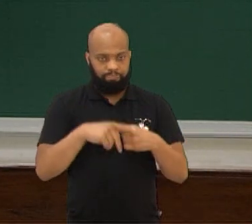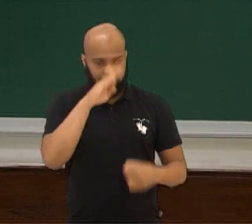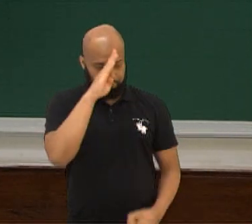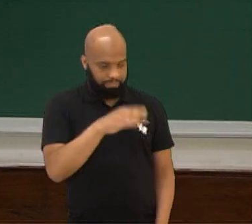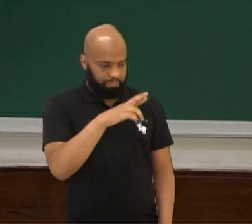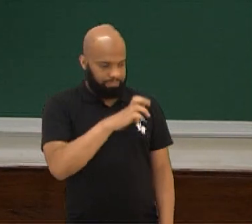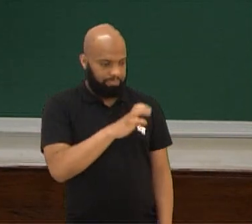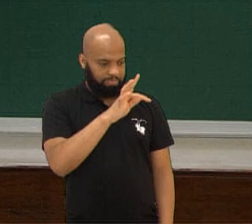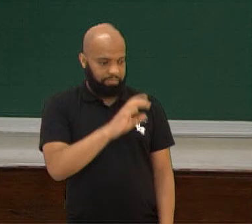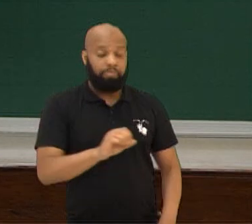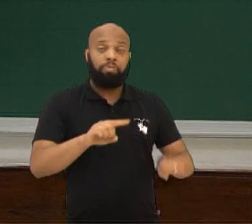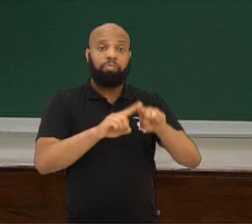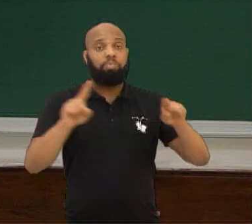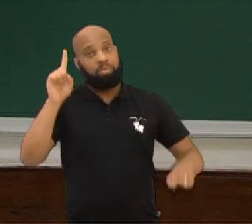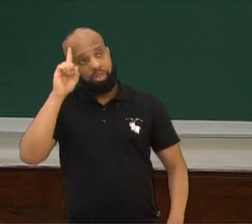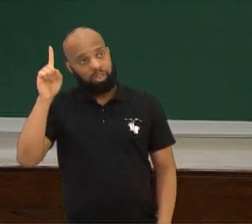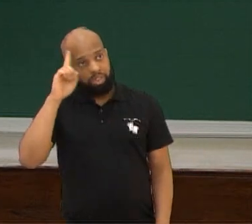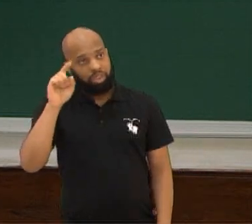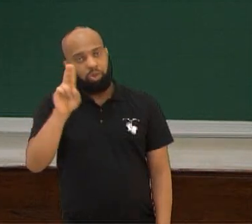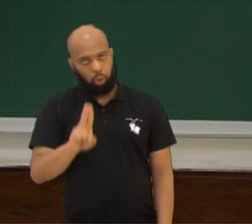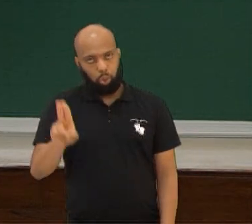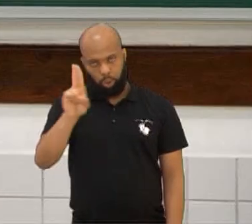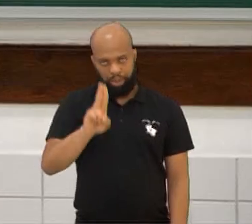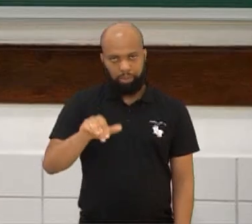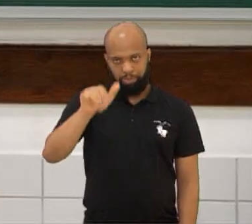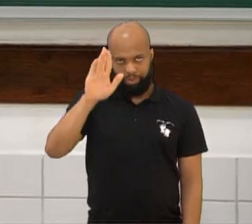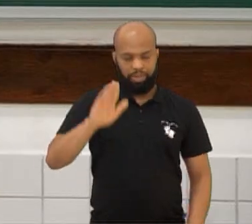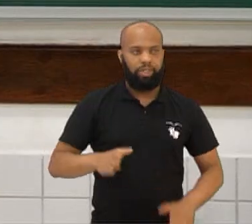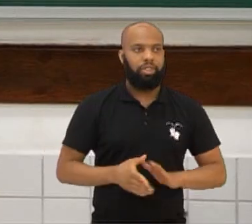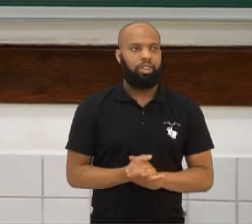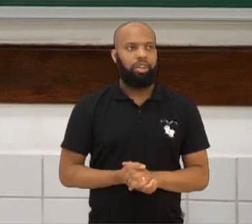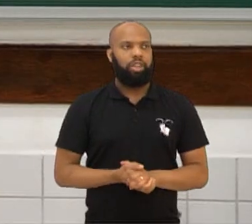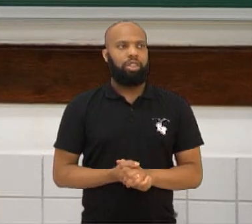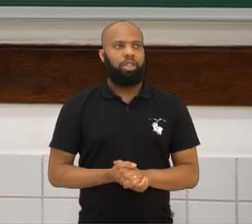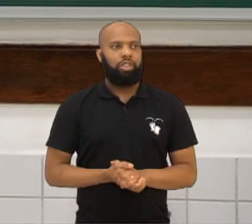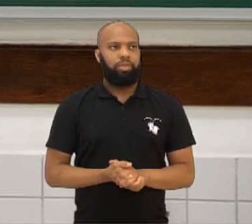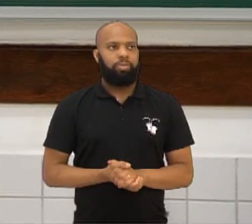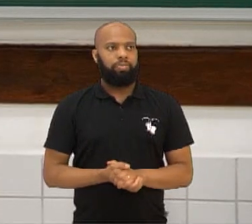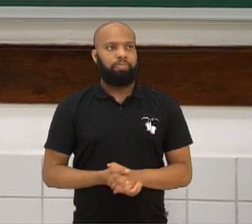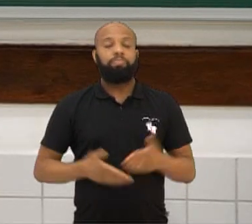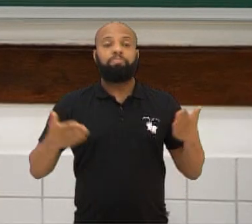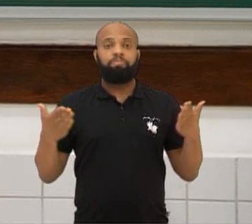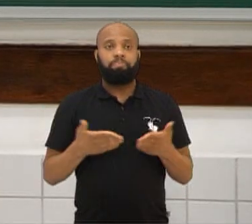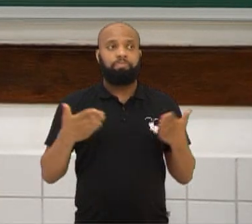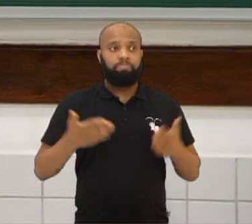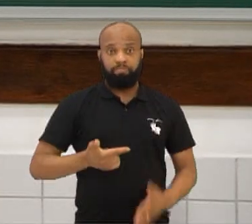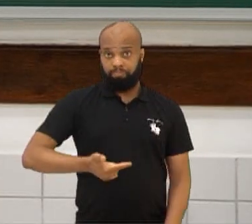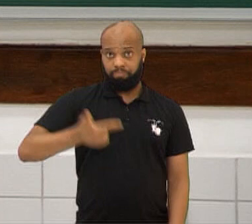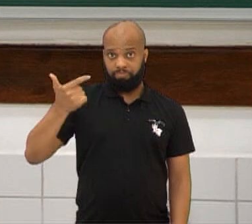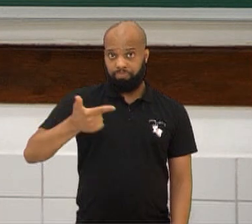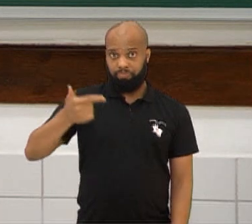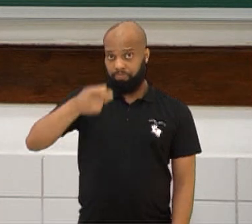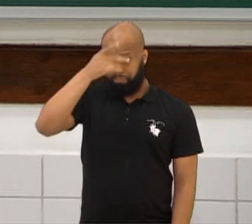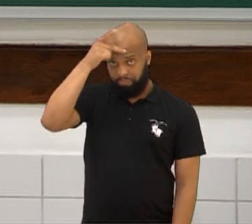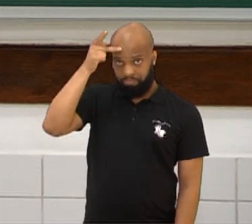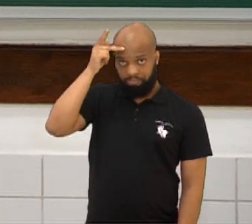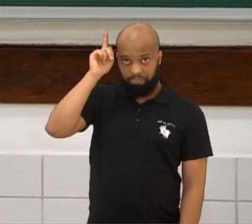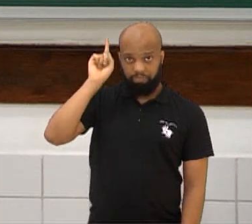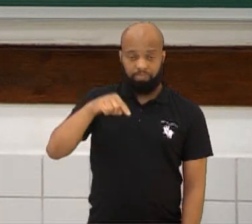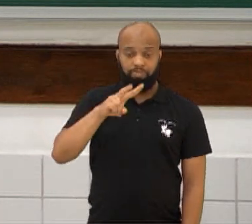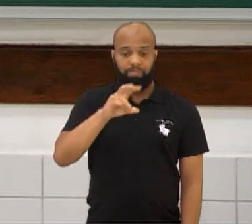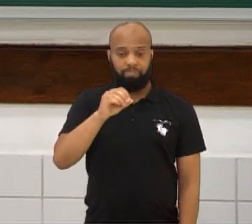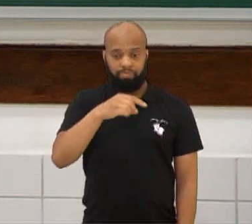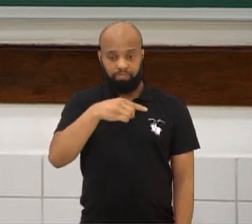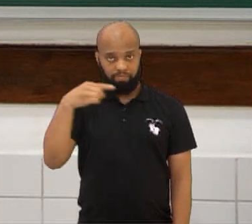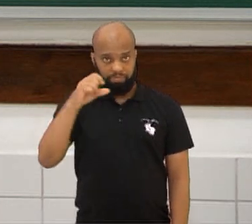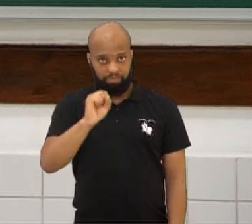reto. Mas no dia a dia a gente acaba usando, tá? Já a segunda pessoa, que é o vós, que é o plural